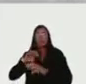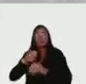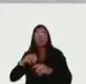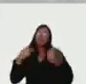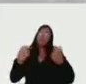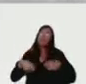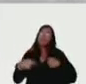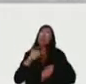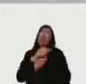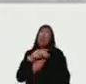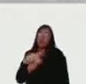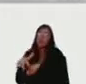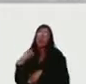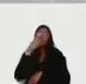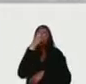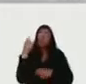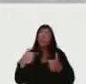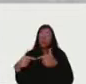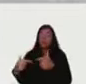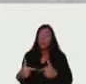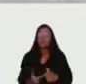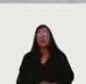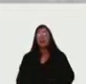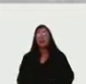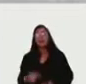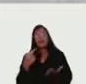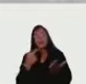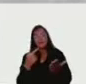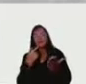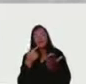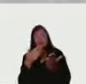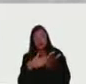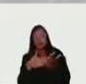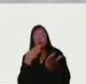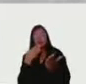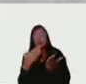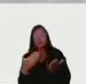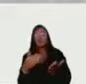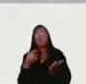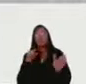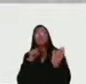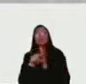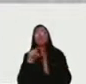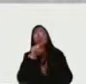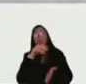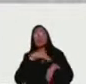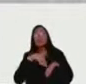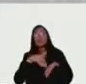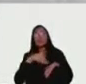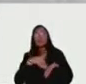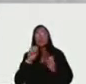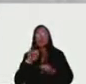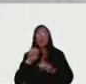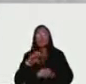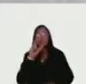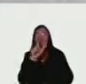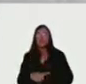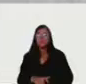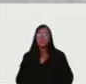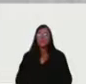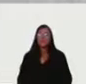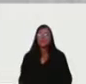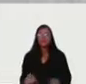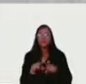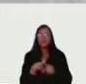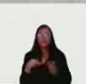Esse requerimento vem fazer esse questionamento à secretária de Educação. No requerimento 728,